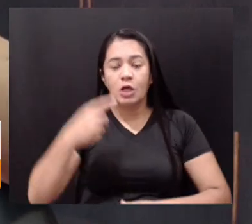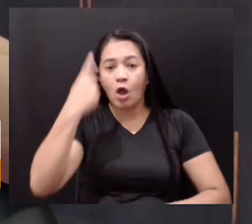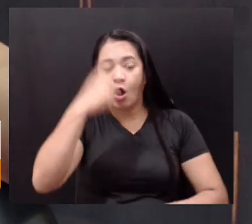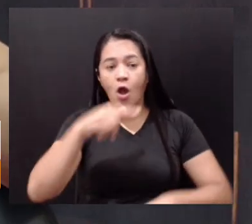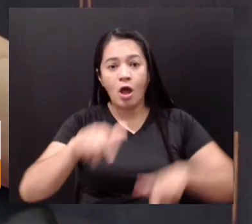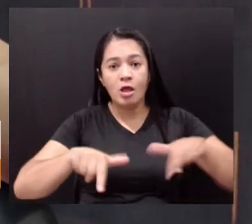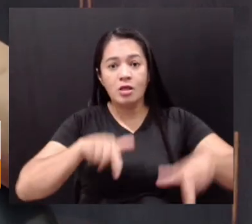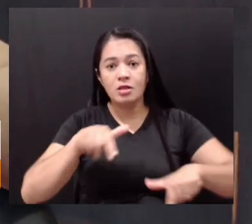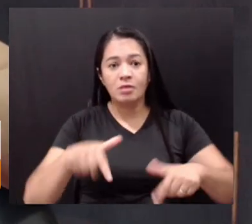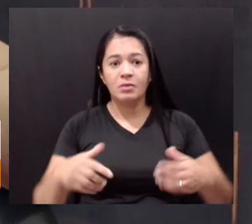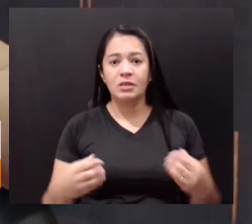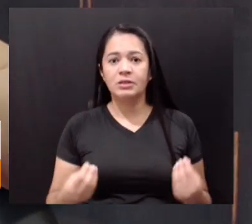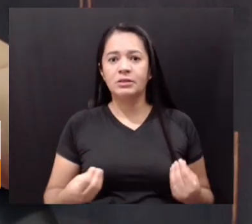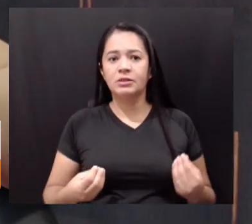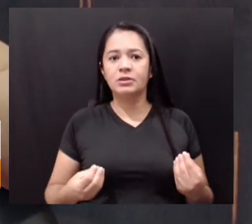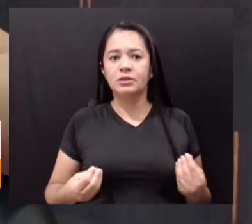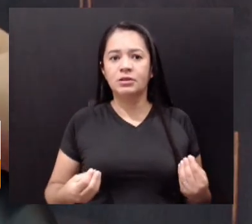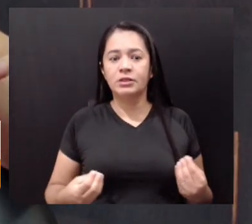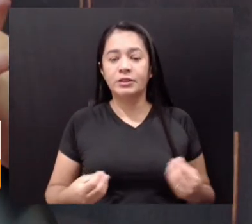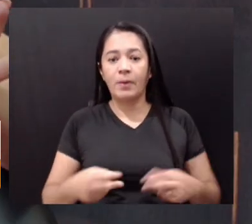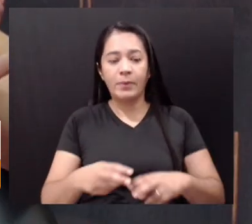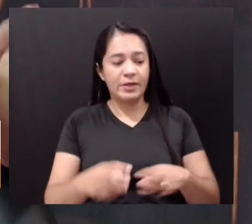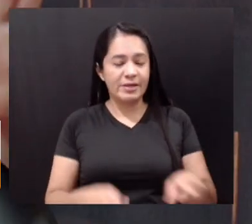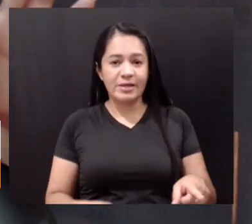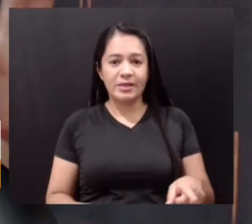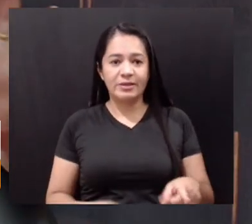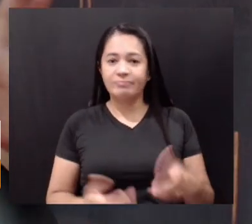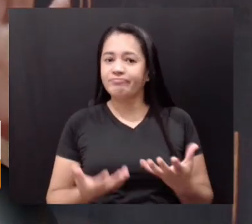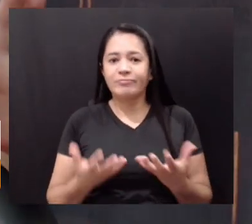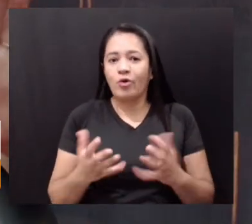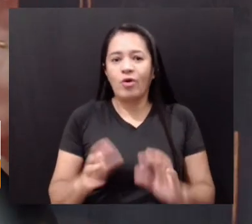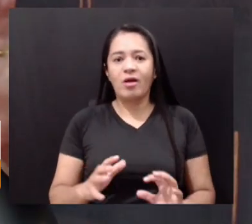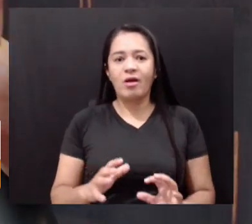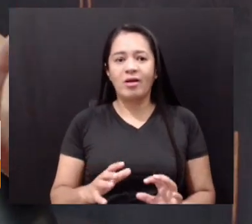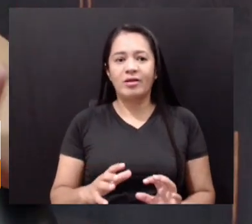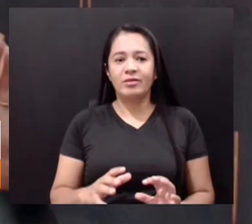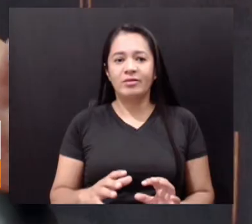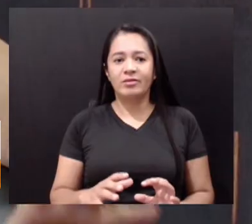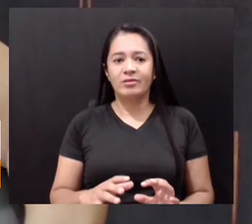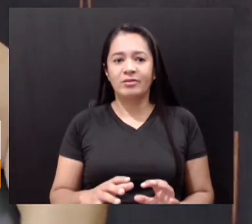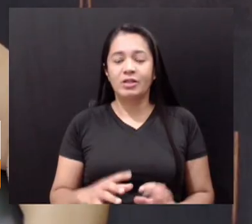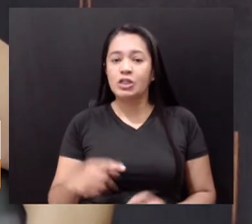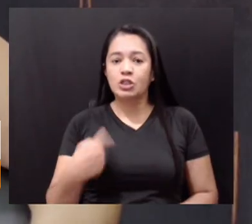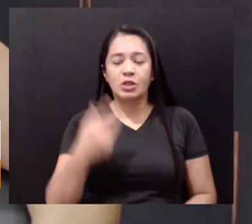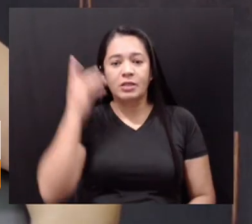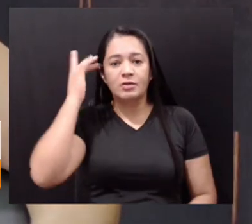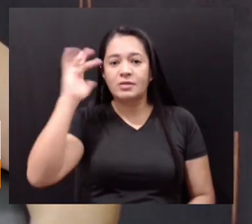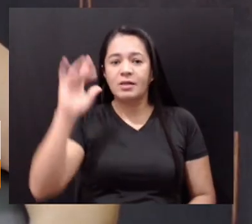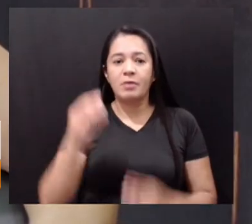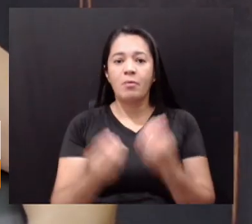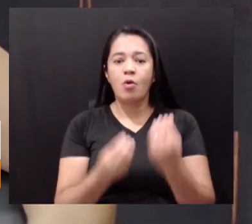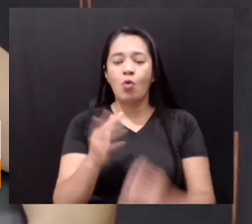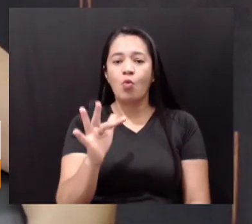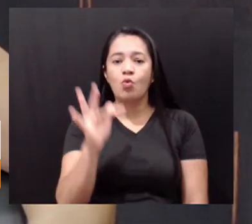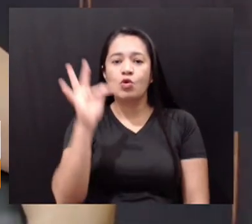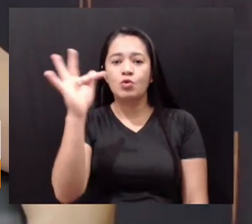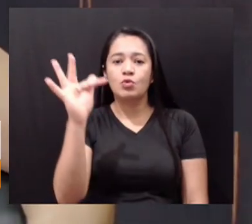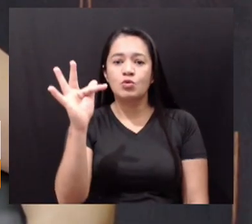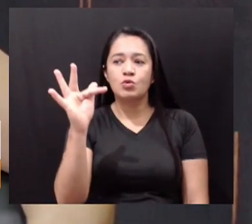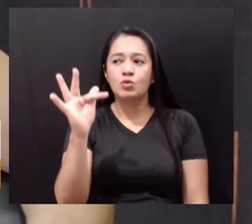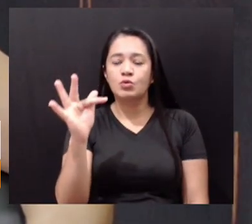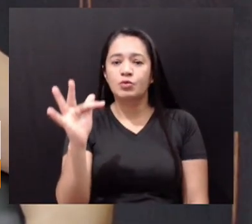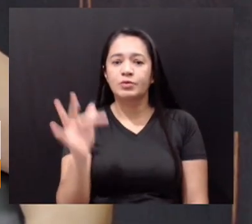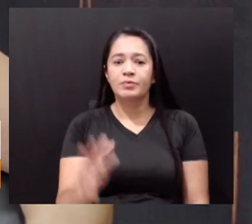série de quebra de paradigmas pra que a gente não sabe o que que vai ser, mas que também traz um questionamento para muitas coisas